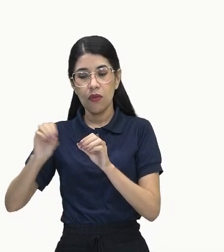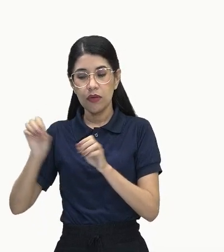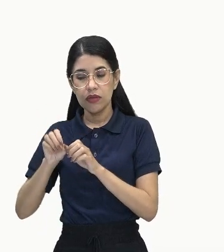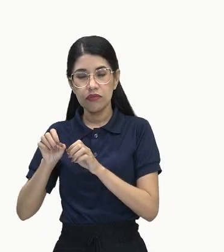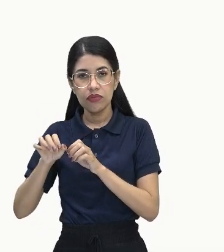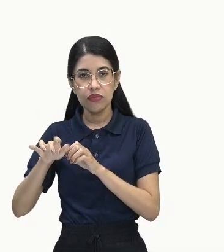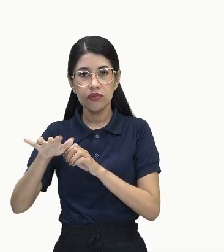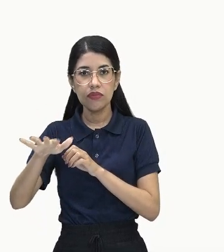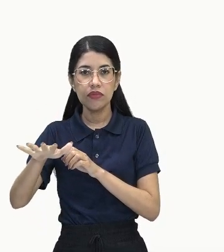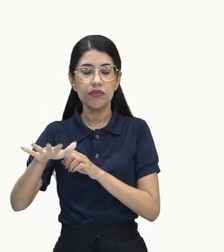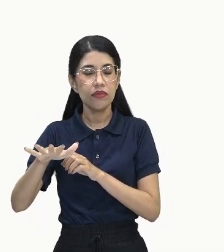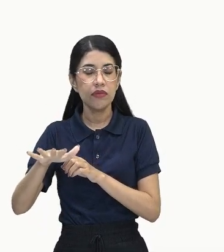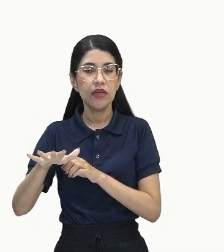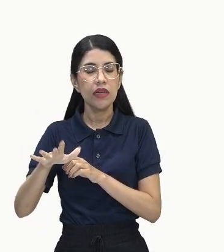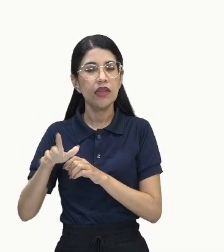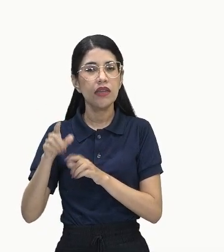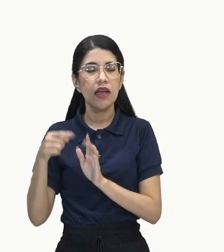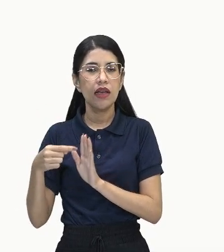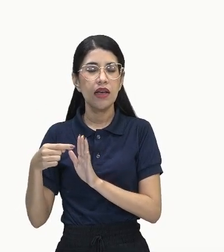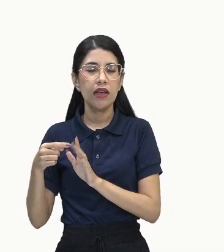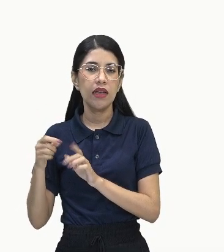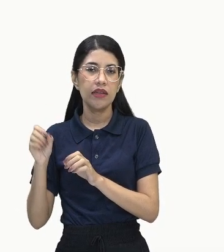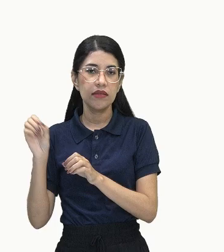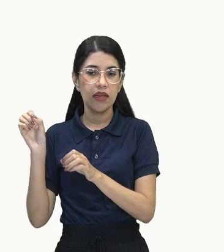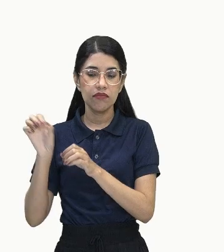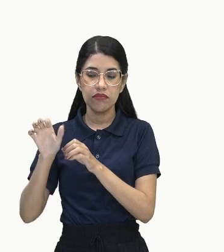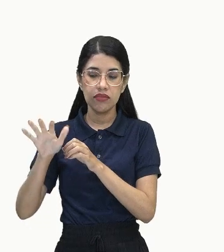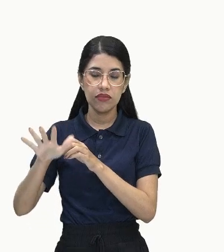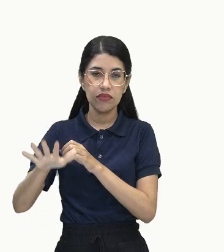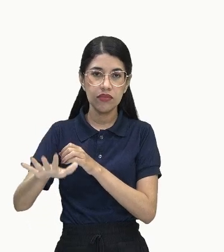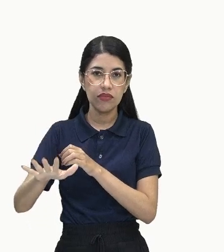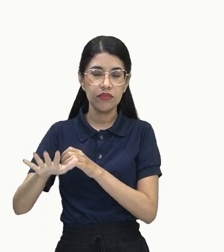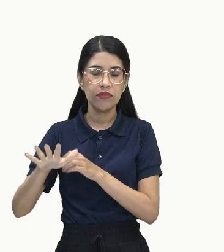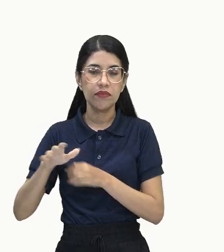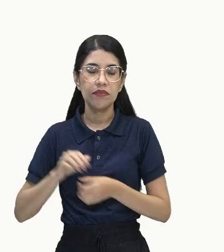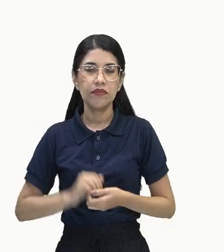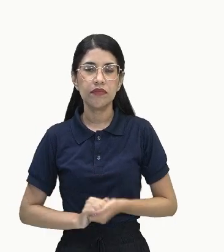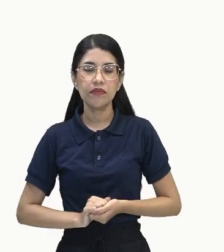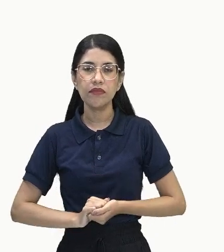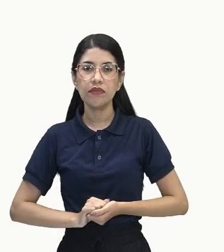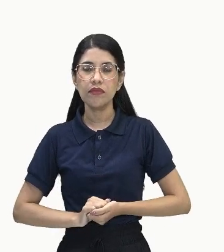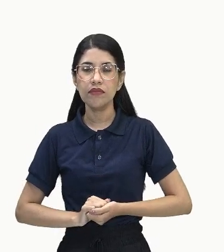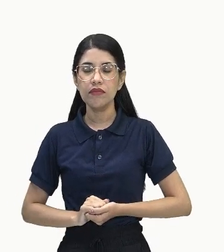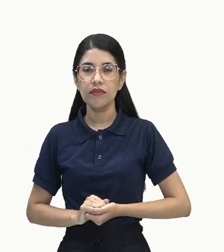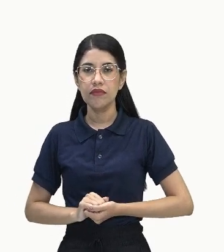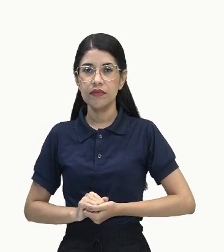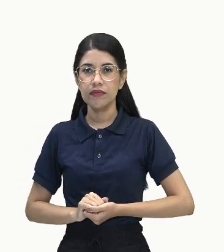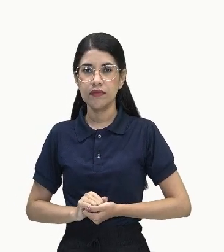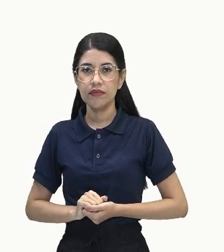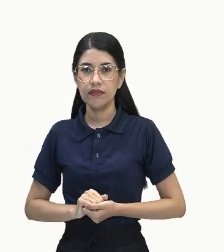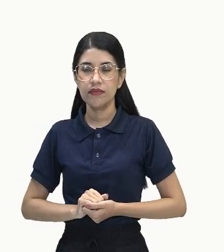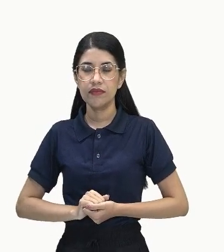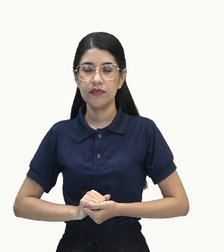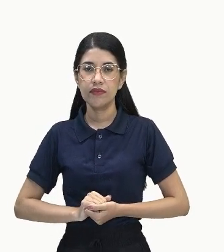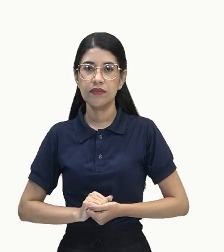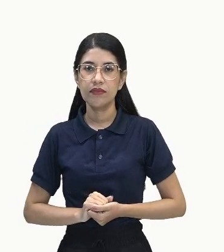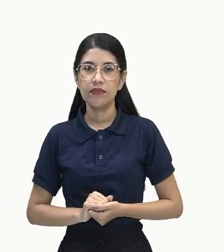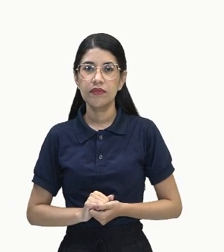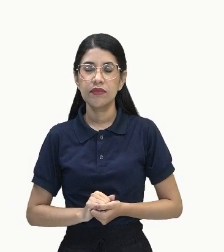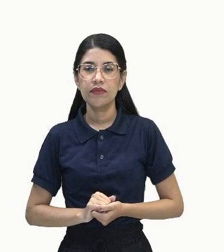luminosa que está incidindo sobre esse anteparo que tem a fenda. Ok,